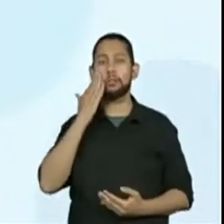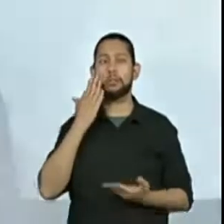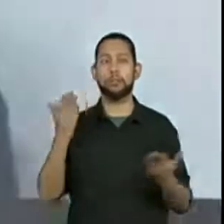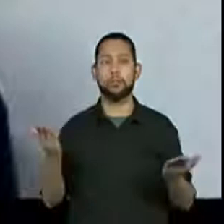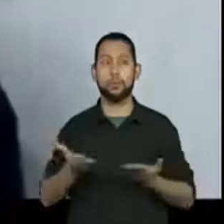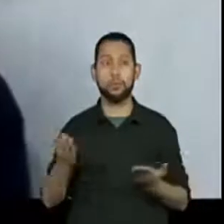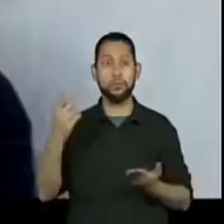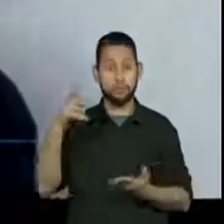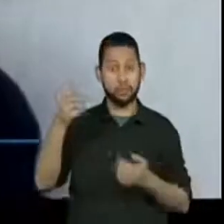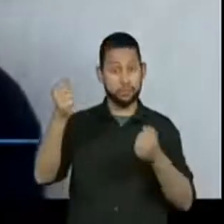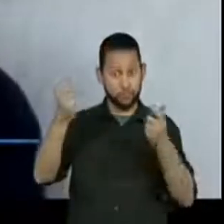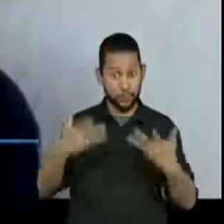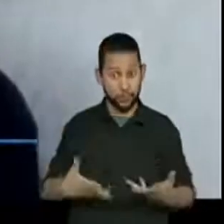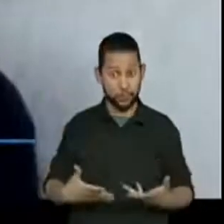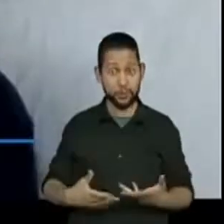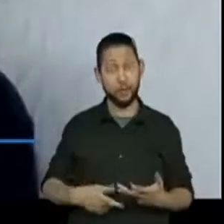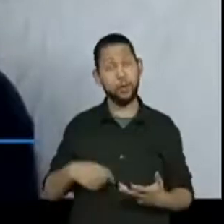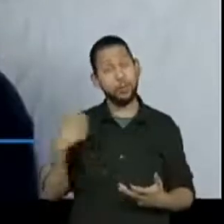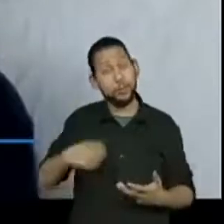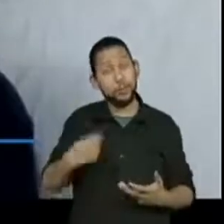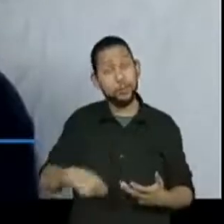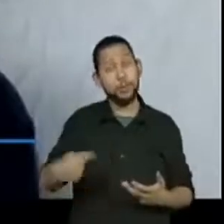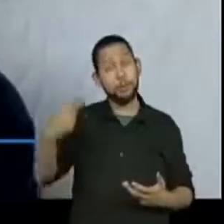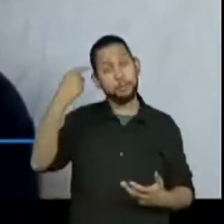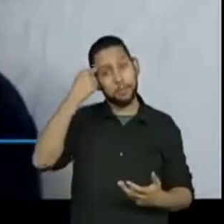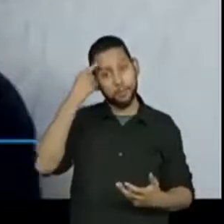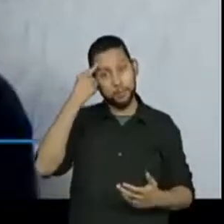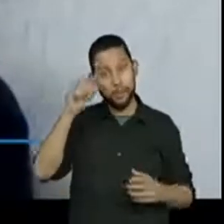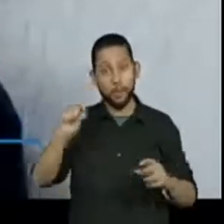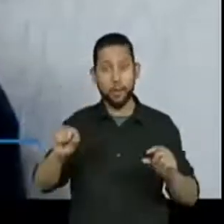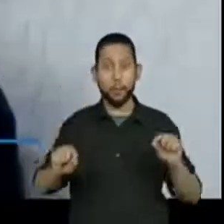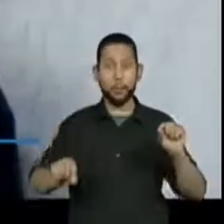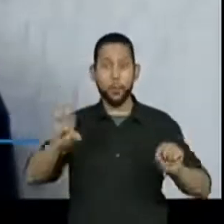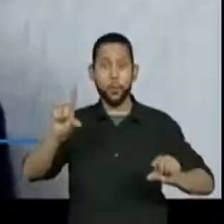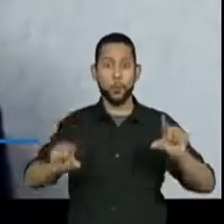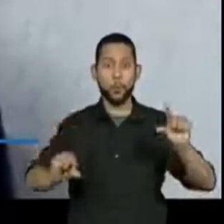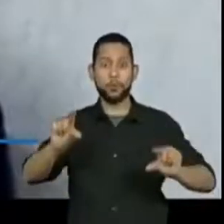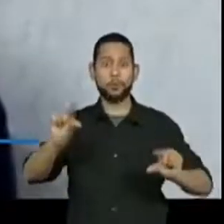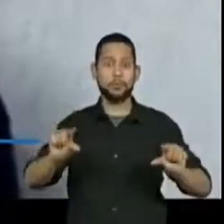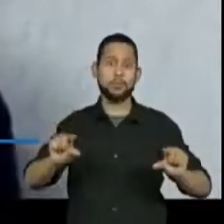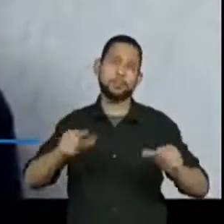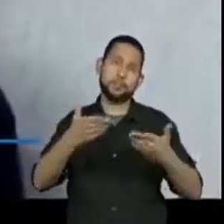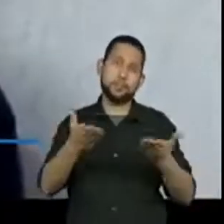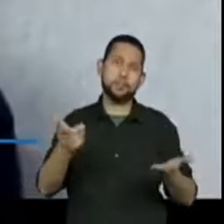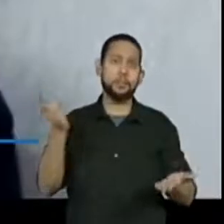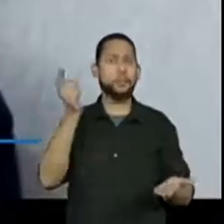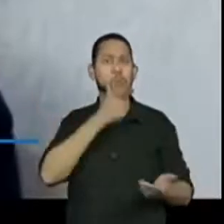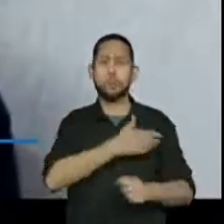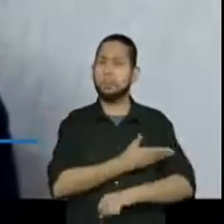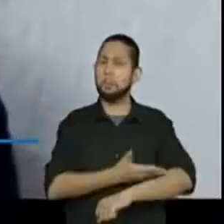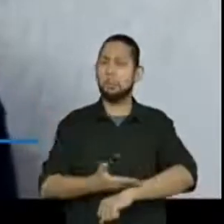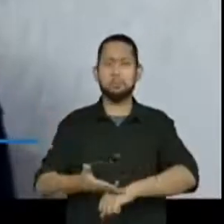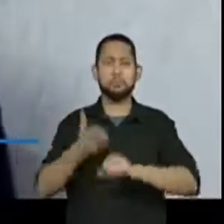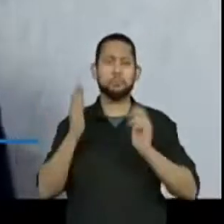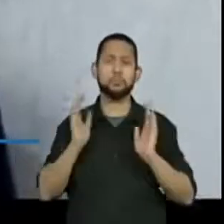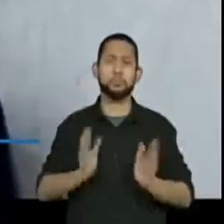hoje. Basta que a gente utilize as ideias de proporcionalidade. E aí vocês estão indo muito